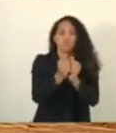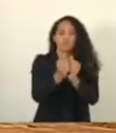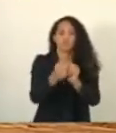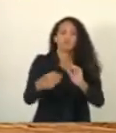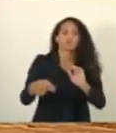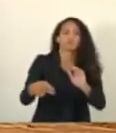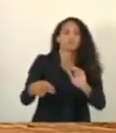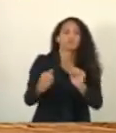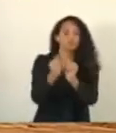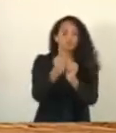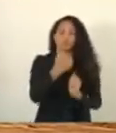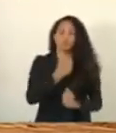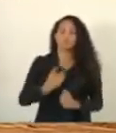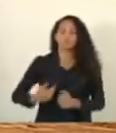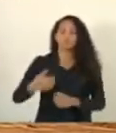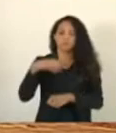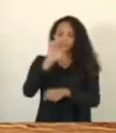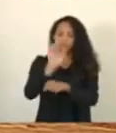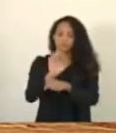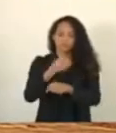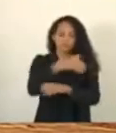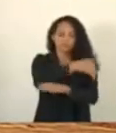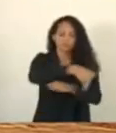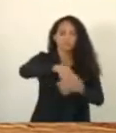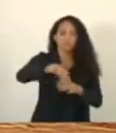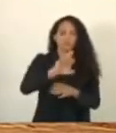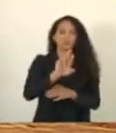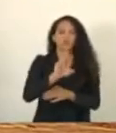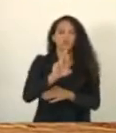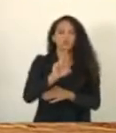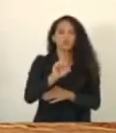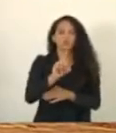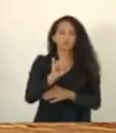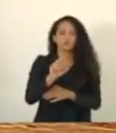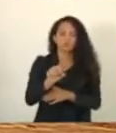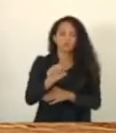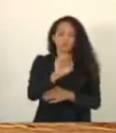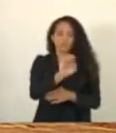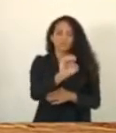estado. Essa rodovia Roberto Calmon, essa